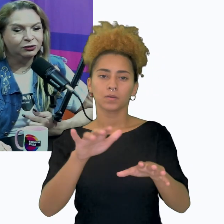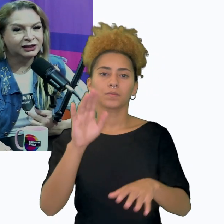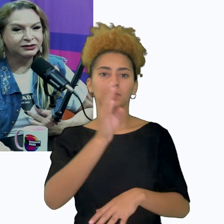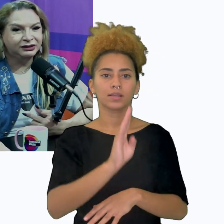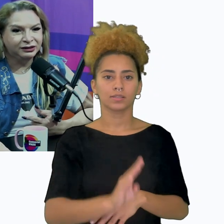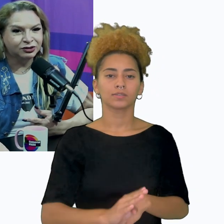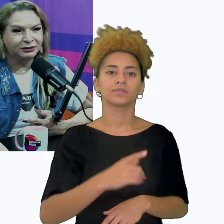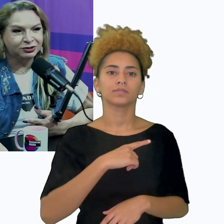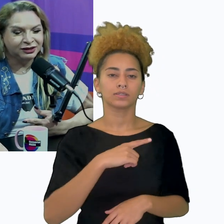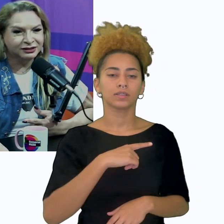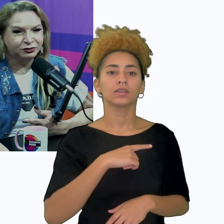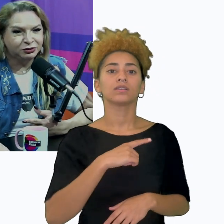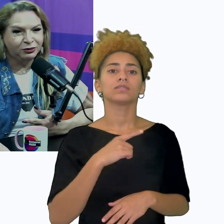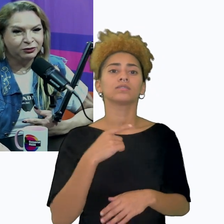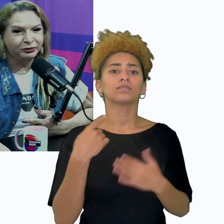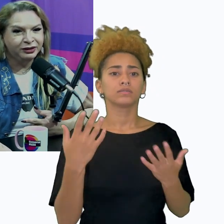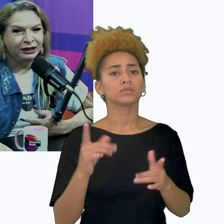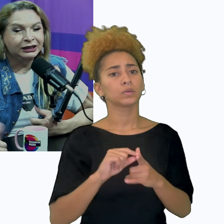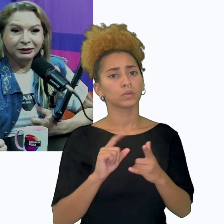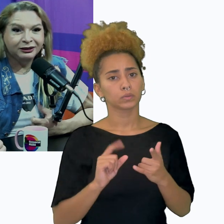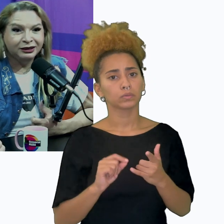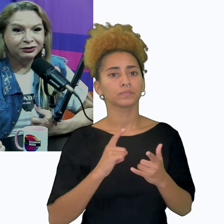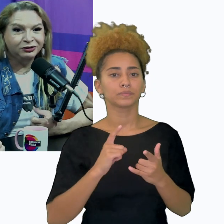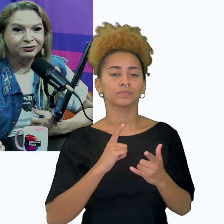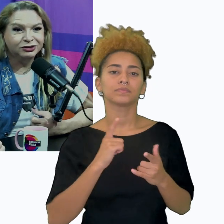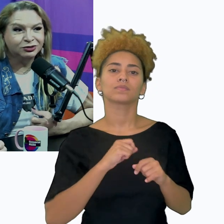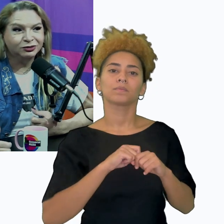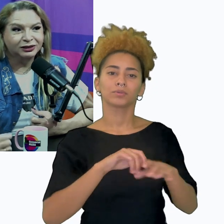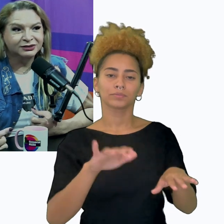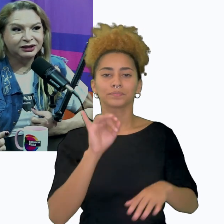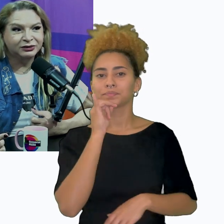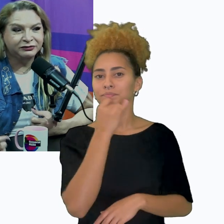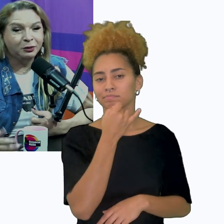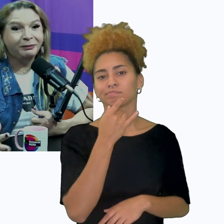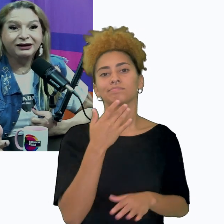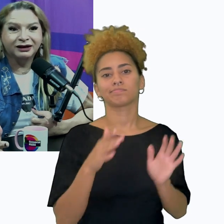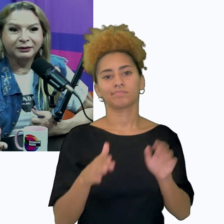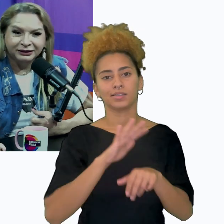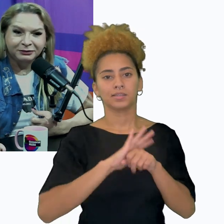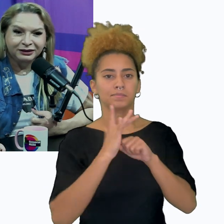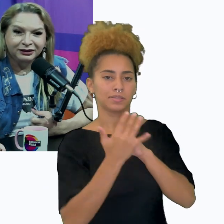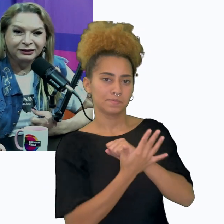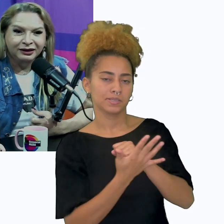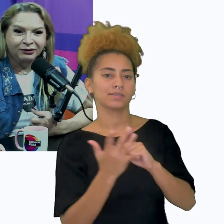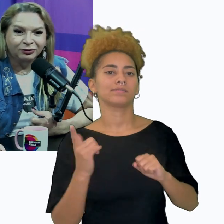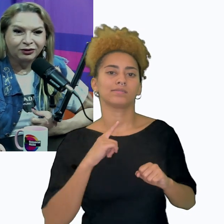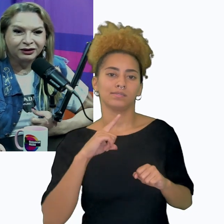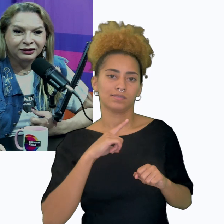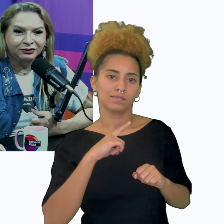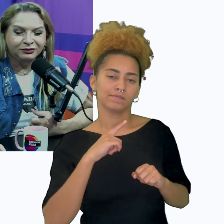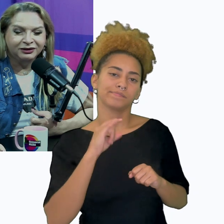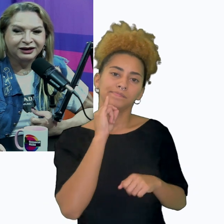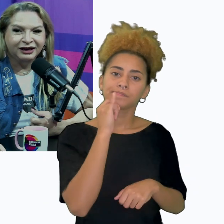rodou o Brasil inteiro, chamado Chiraci Futebol Clube, que também tá no YouTube. A gente rodou o Brasil inteiro com esse filme. Pena que era pandemia, é um doc,